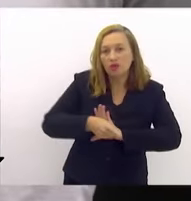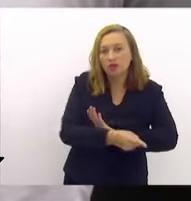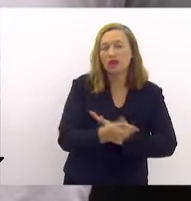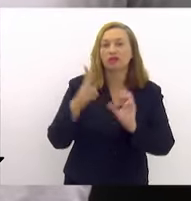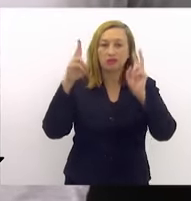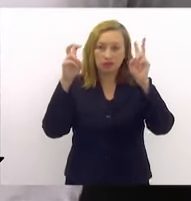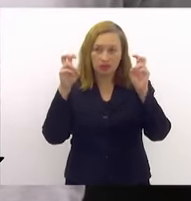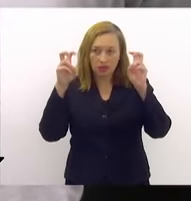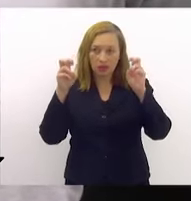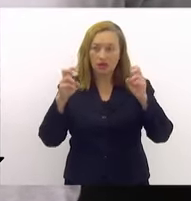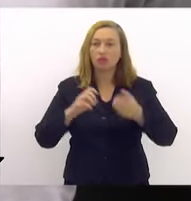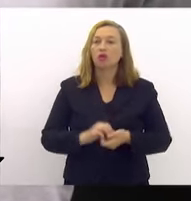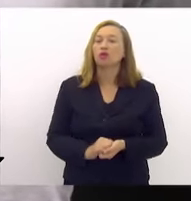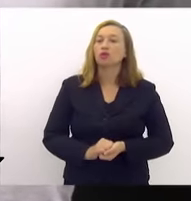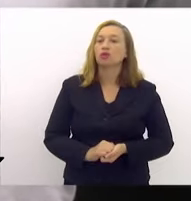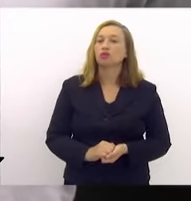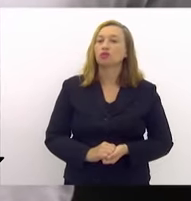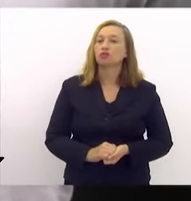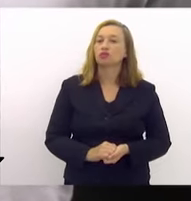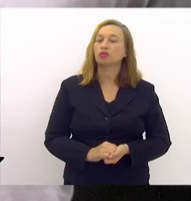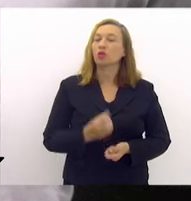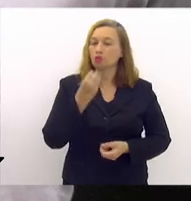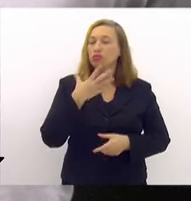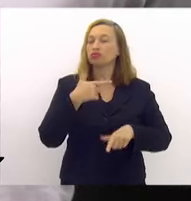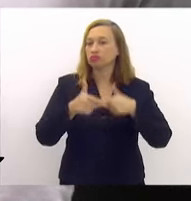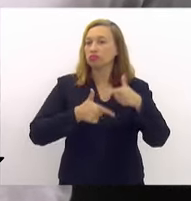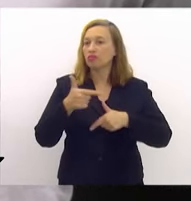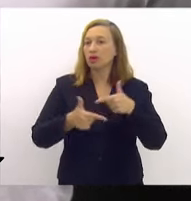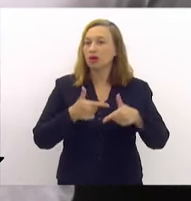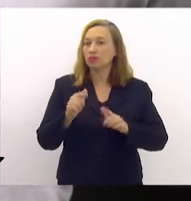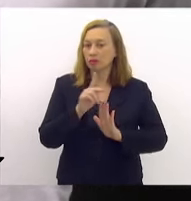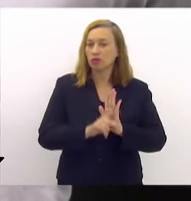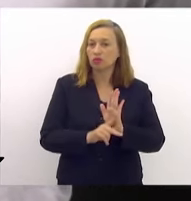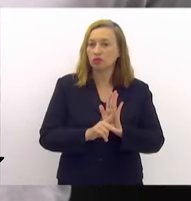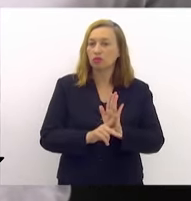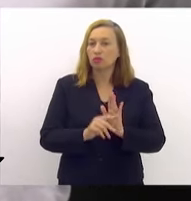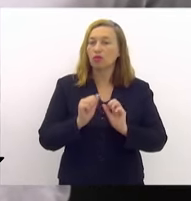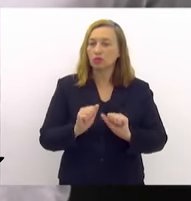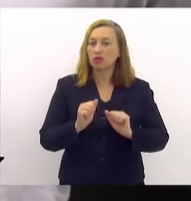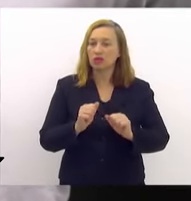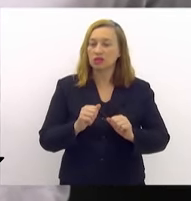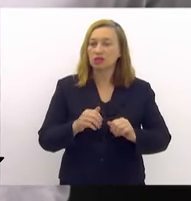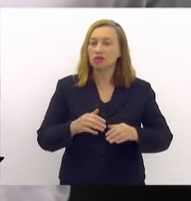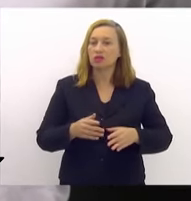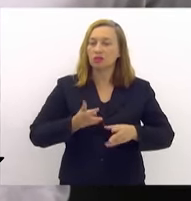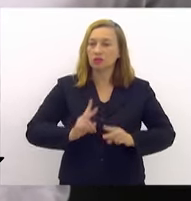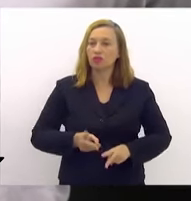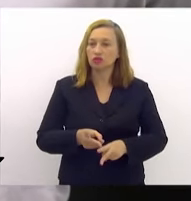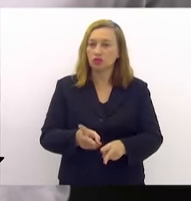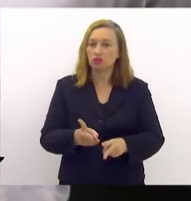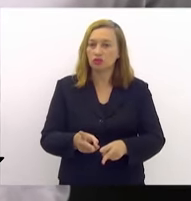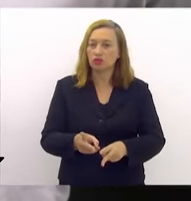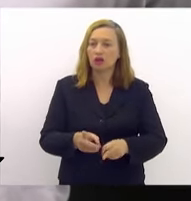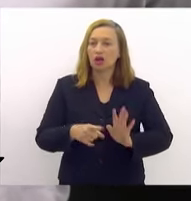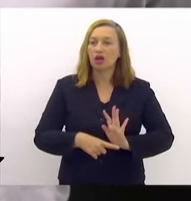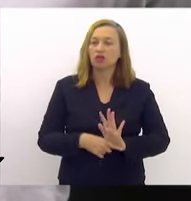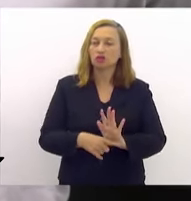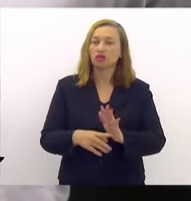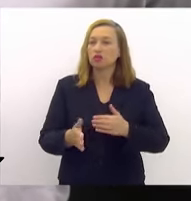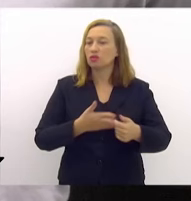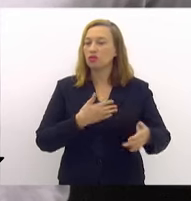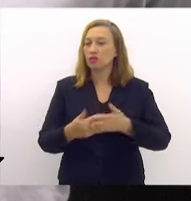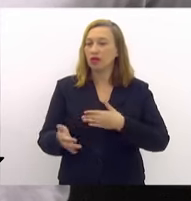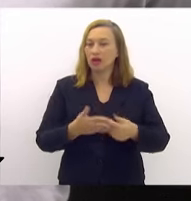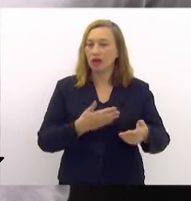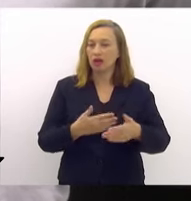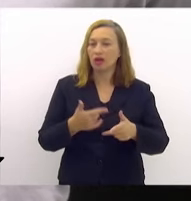tema e fazer um parecer para que o projeto possa tramitar, sanando qualquer eventual problema que pudesse